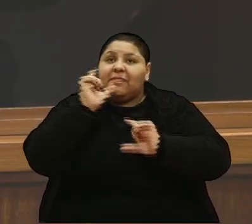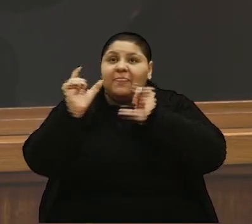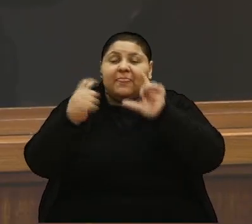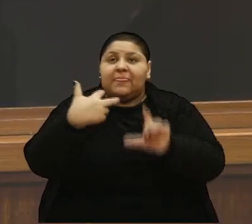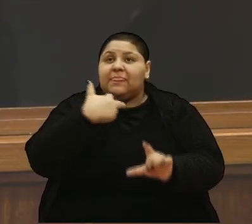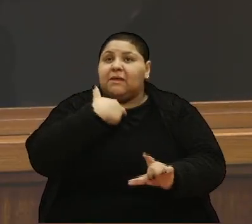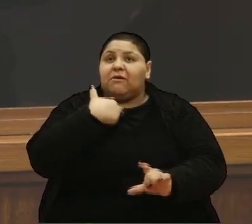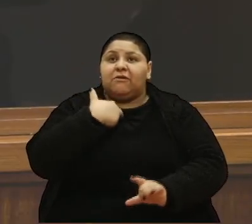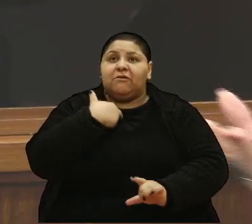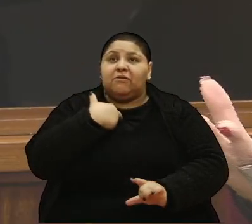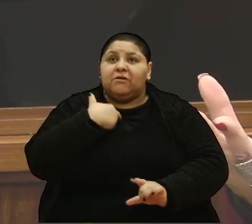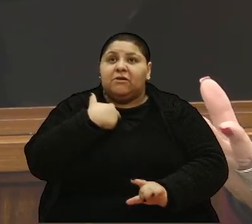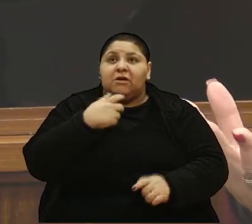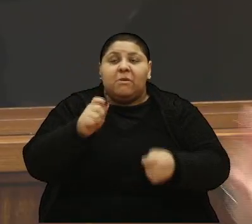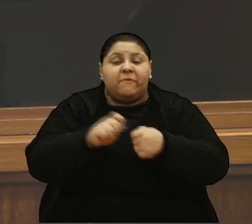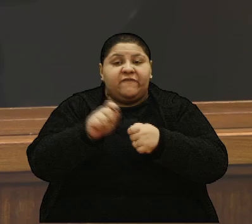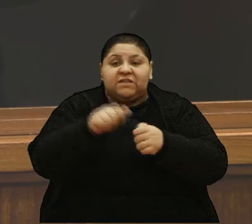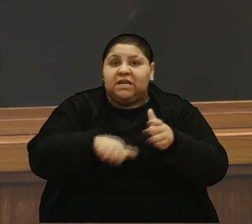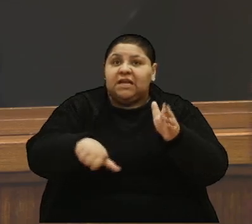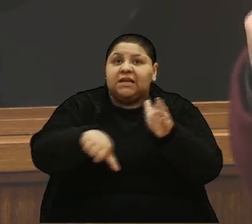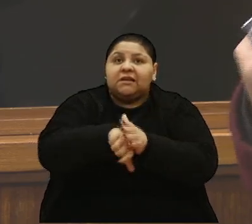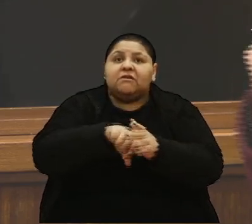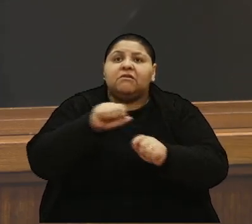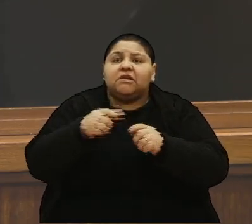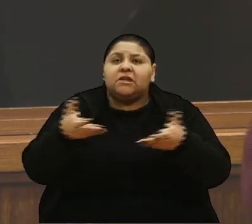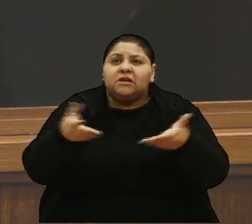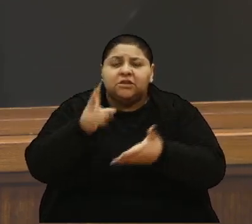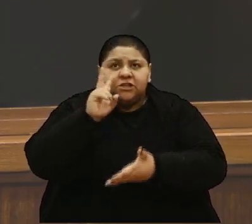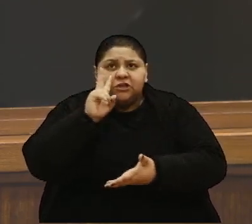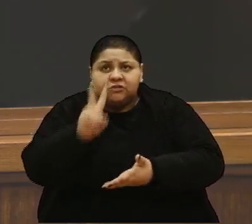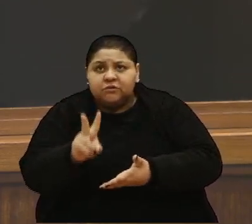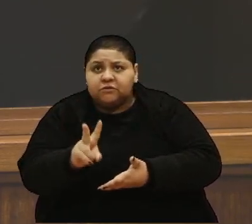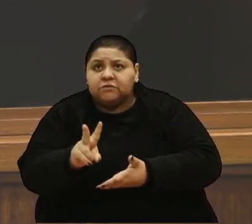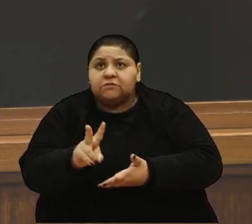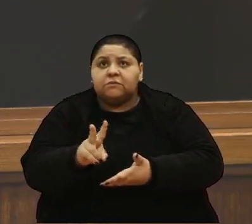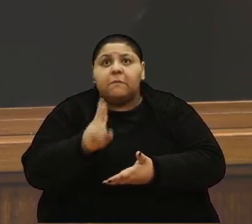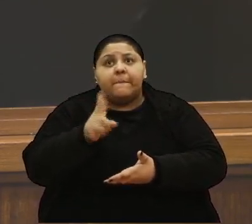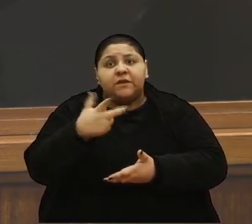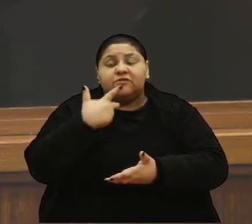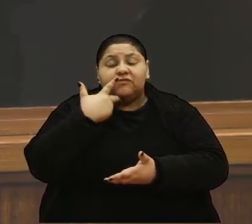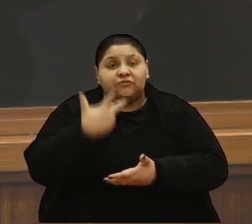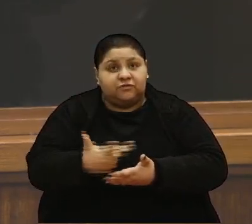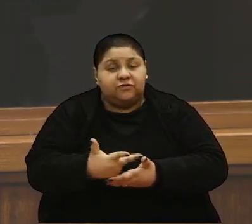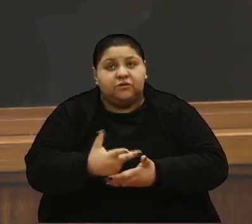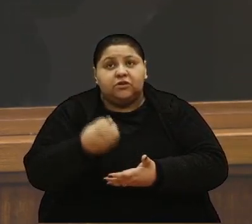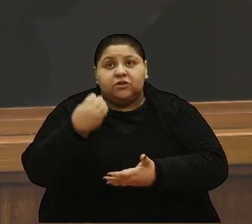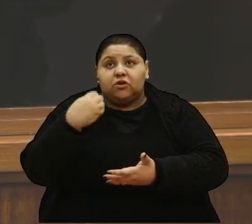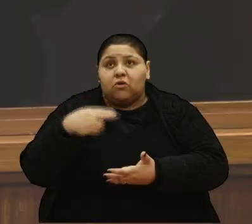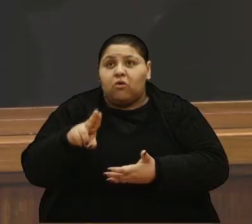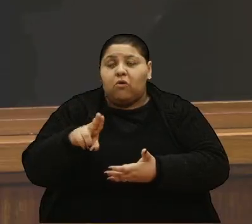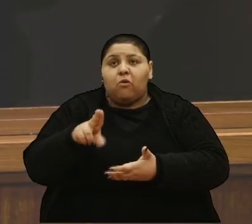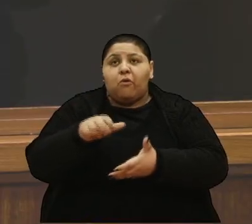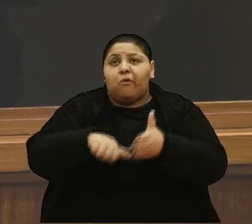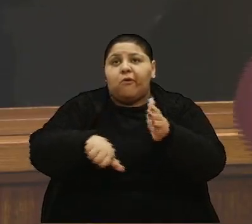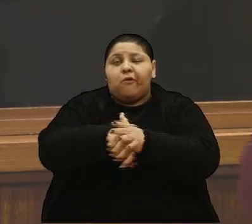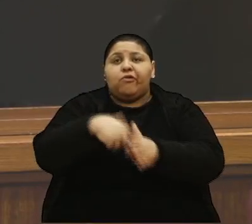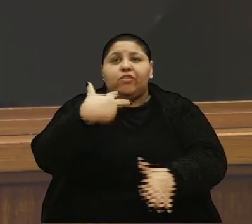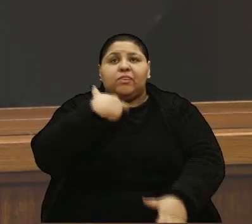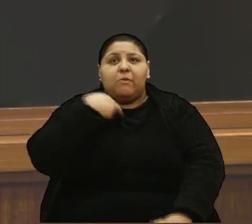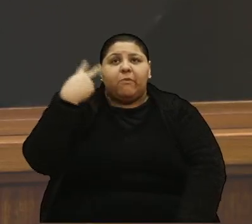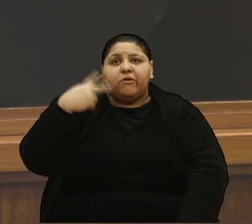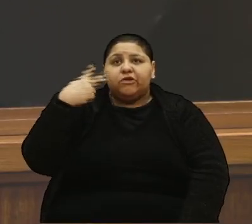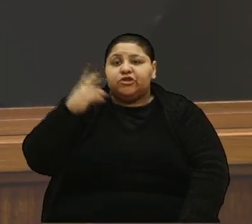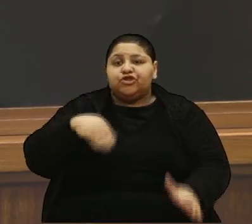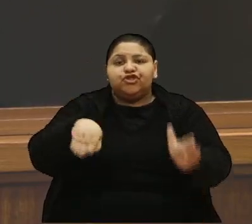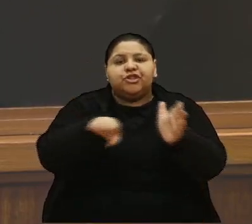liberdade de expressão para cometer crime. Quem é que já viu isso, mesmo que seja uma fala ou uma calúnia? Eu não posso, porque eu sou vereadora, chegar